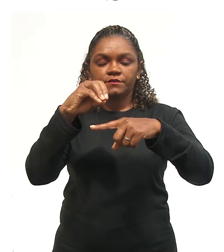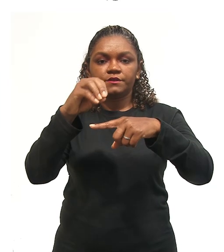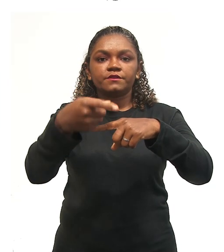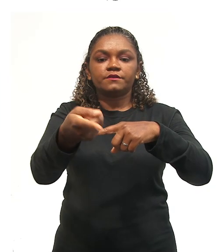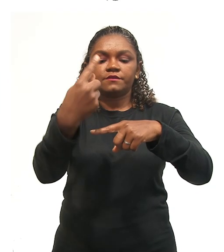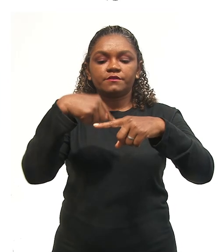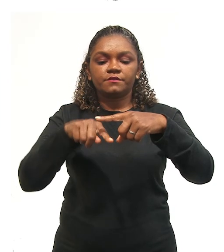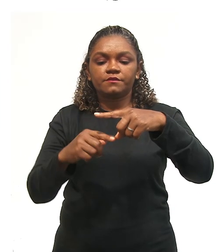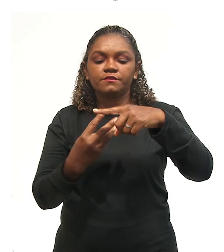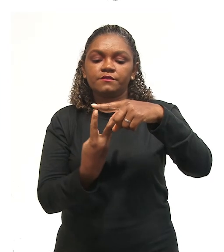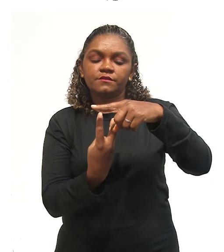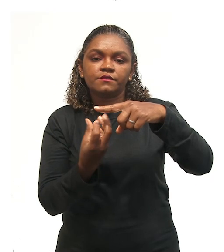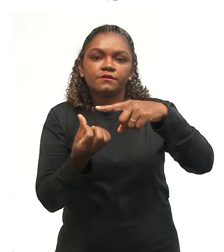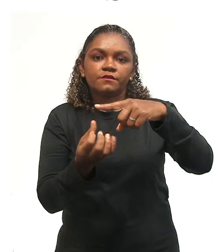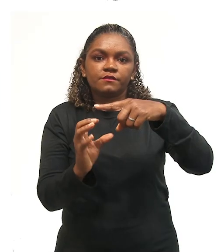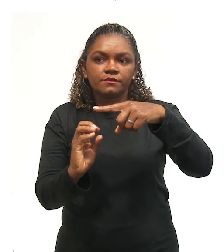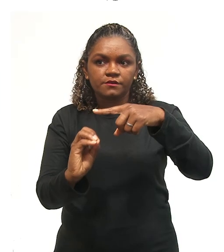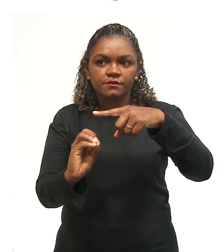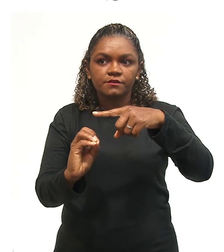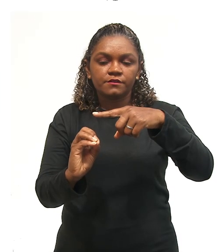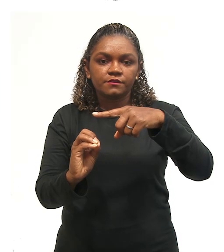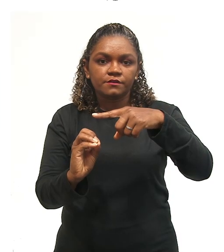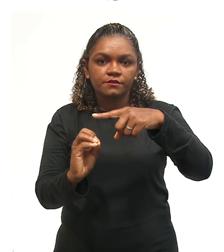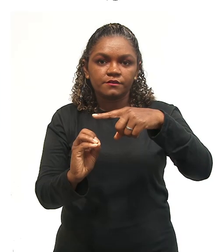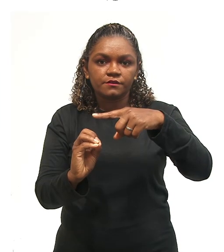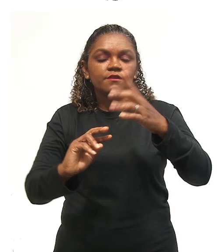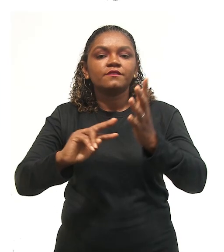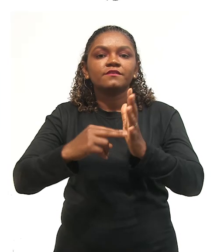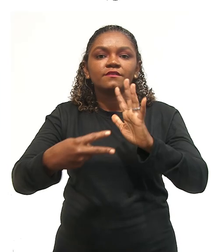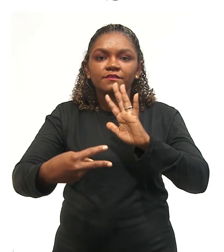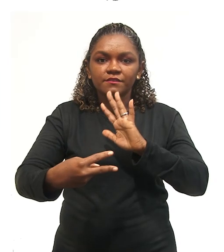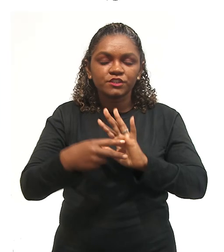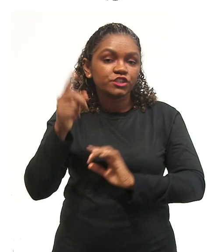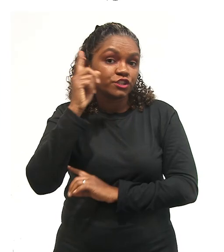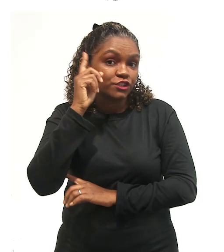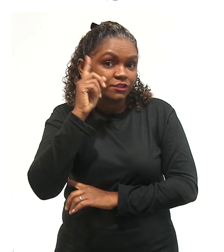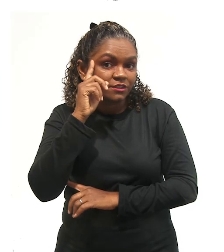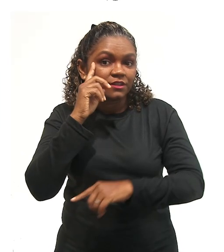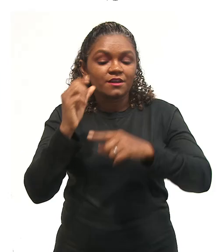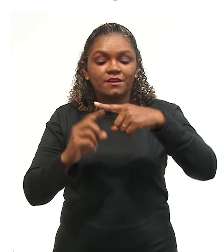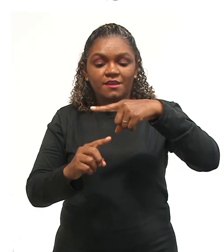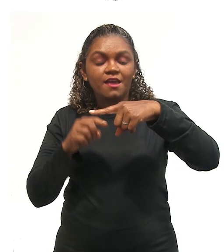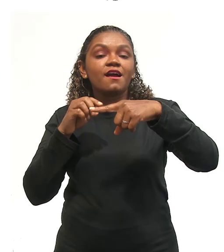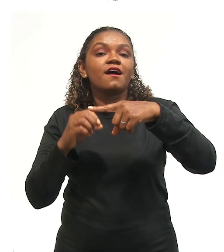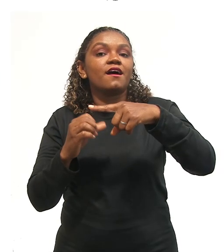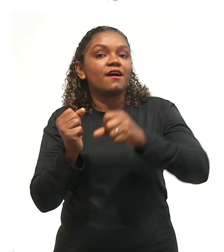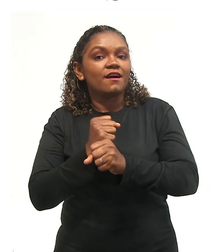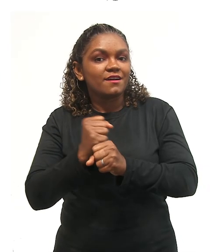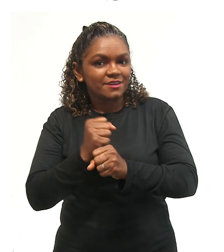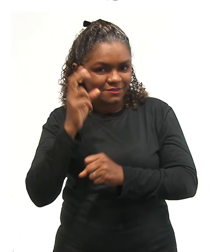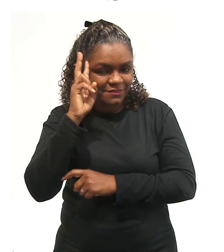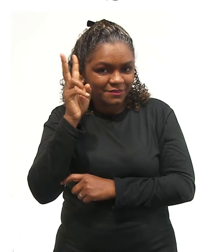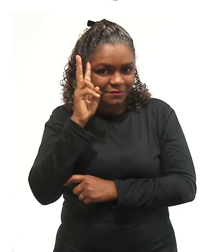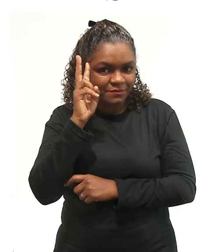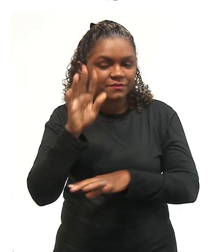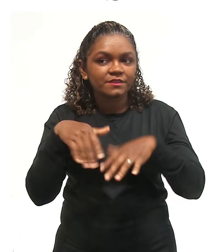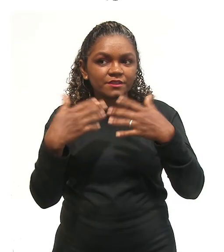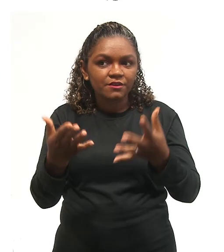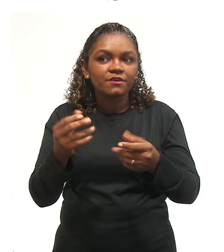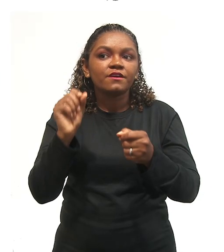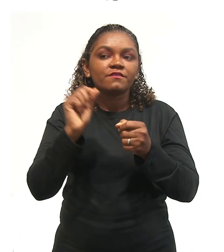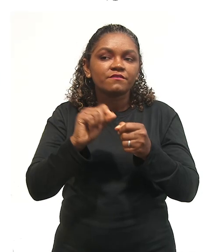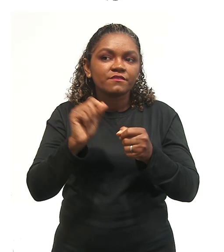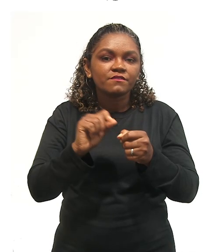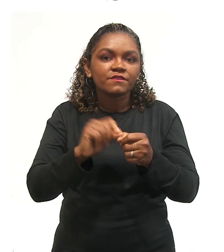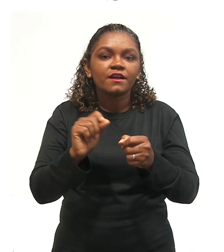os 360 dias, né, que é o ano comercial, vou dividir o 90 pelo 360, que